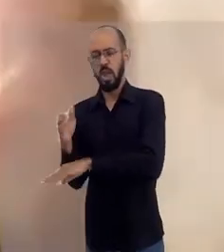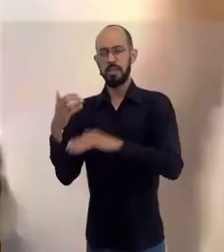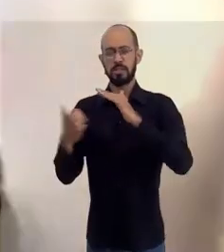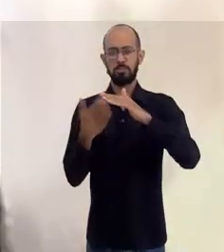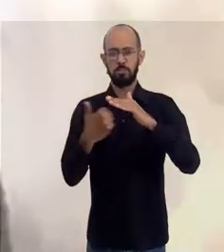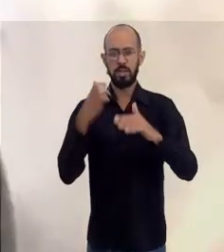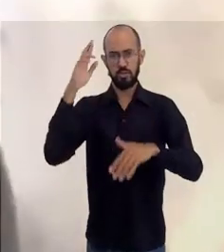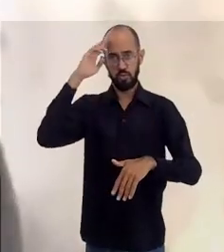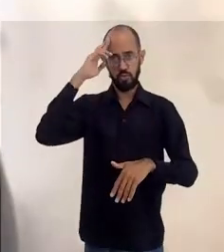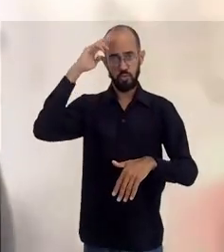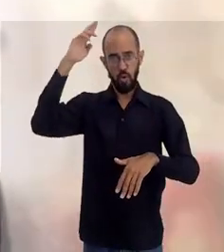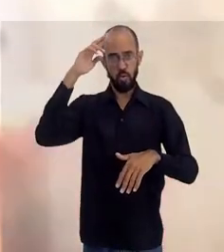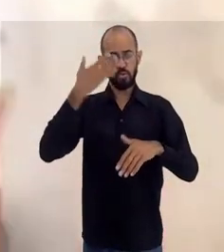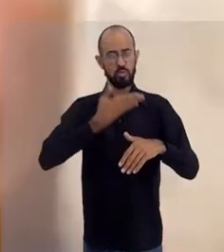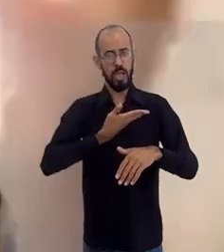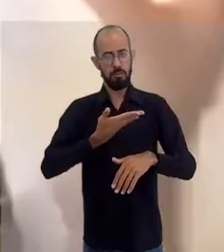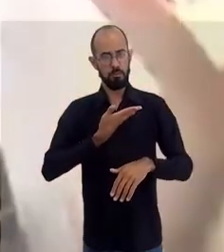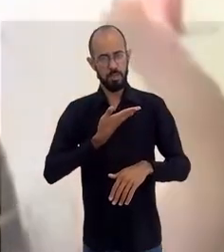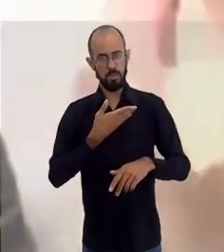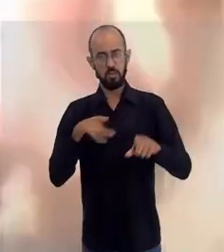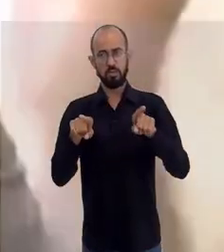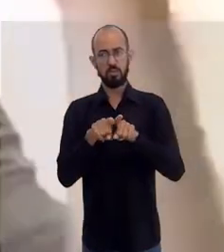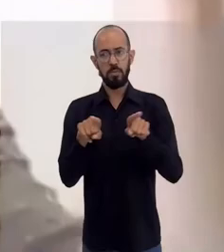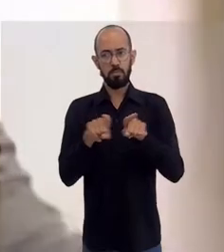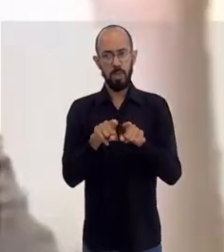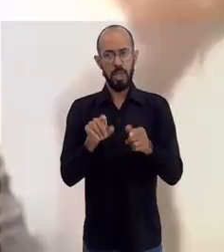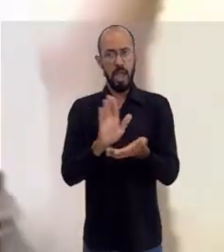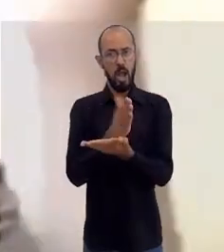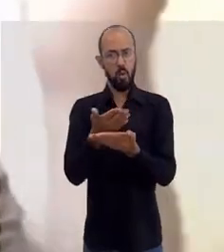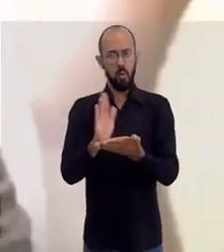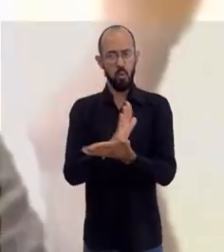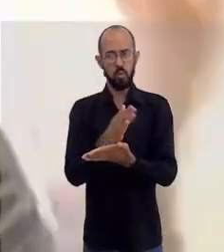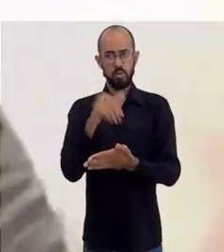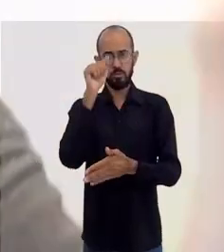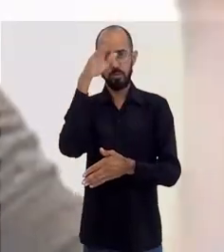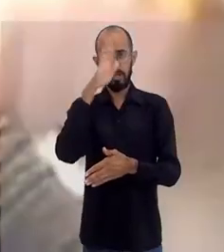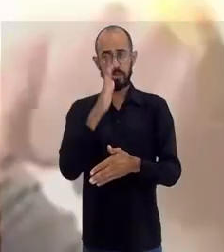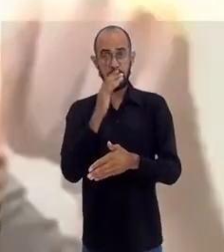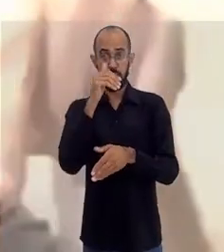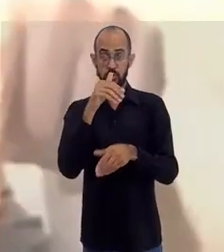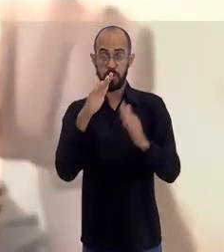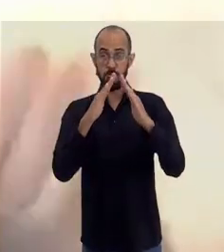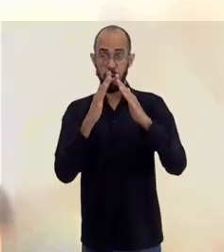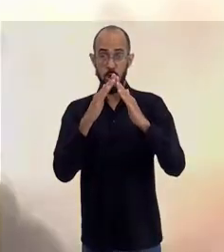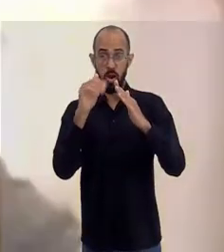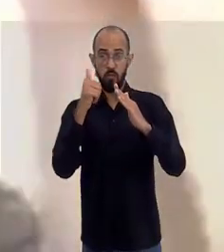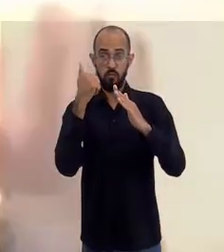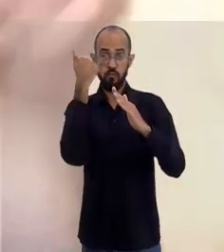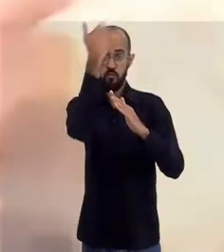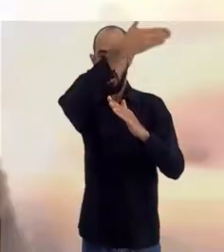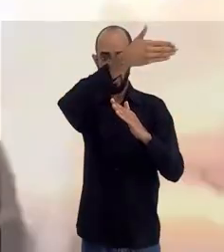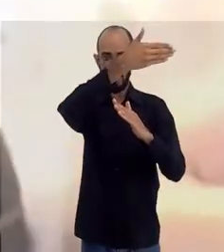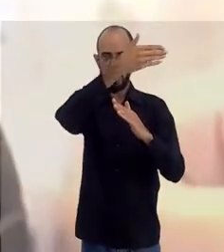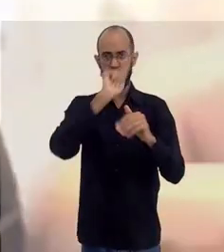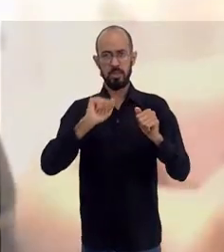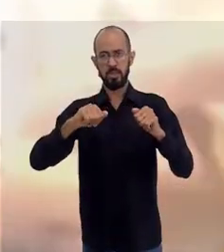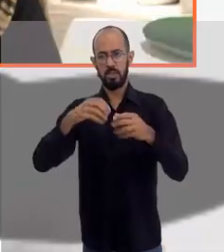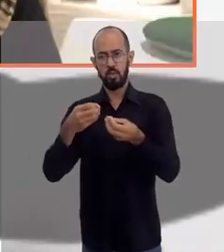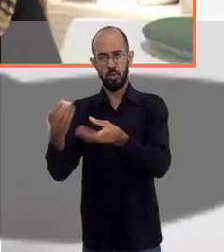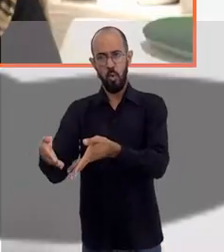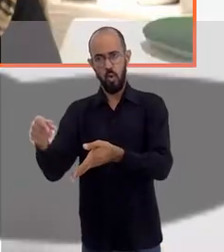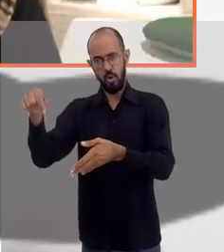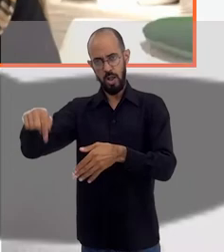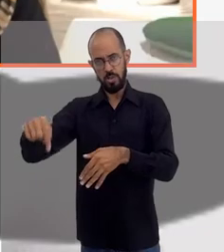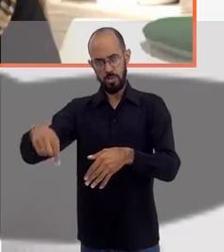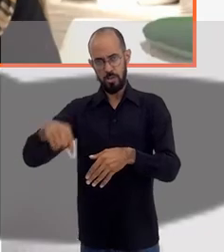comigo a rede dos meus amigos e até brasileiros brasileiros fora do Brasil doando para vários